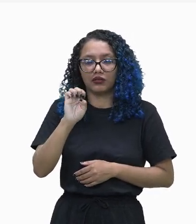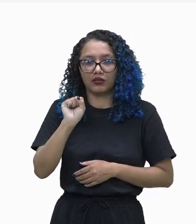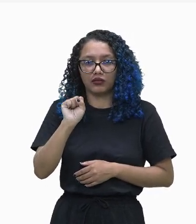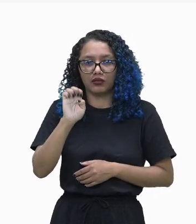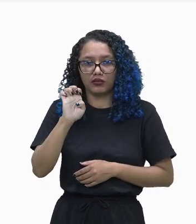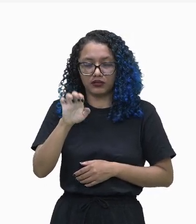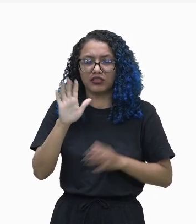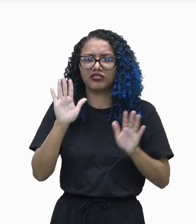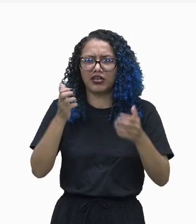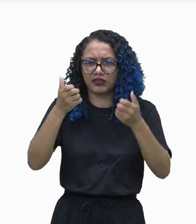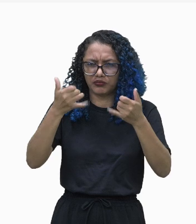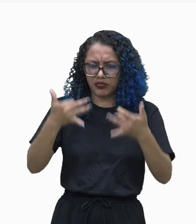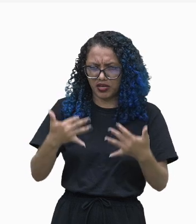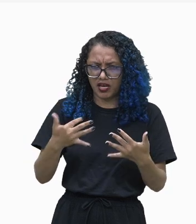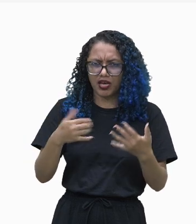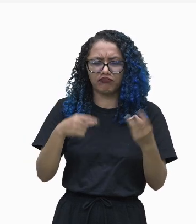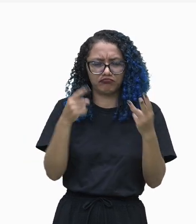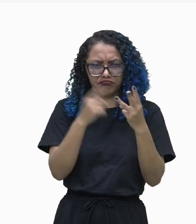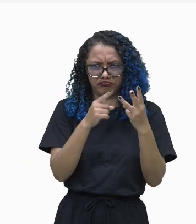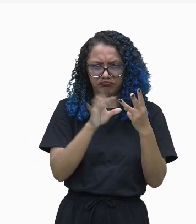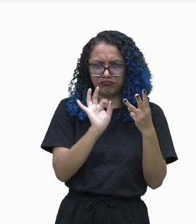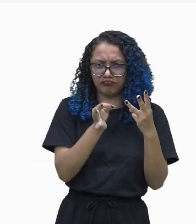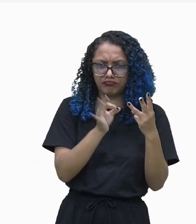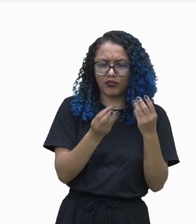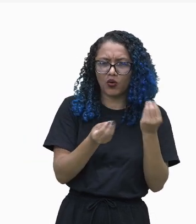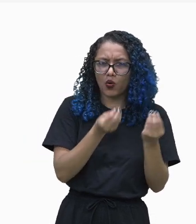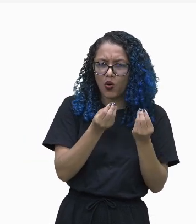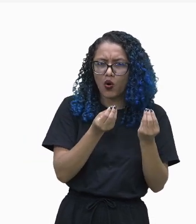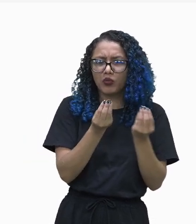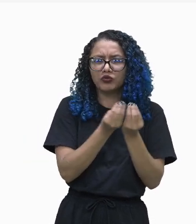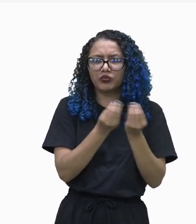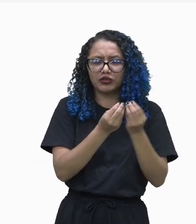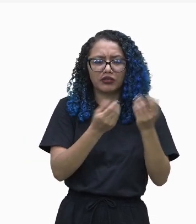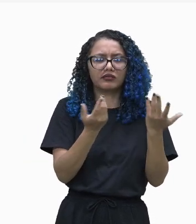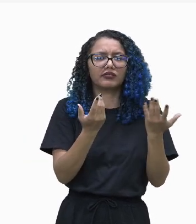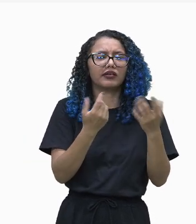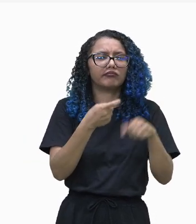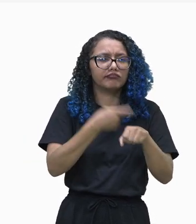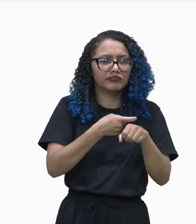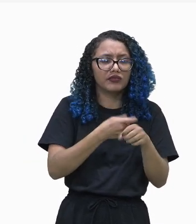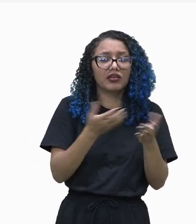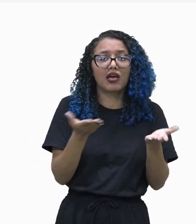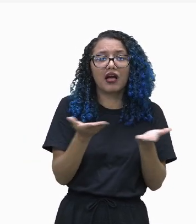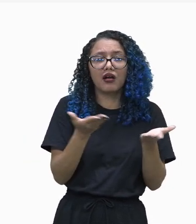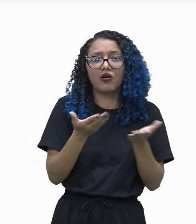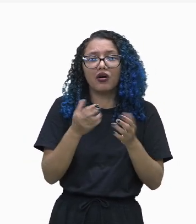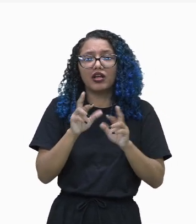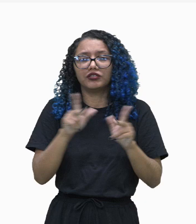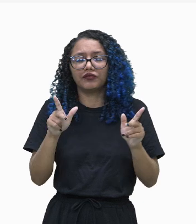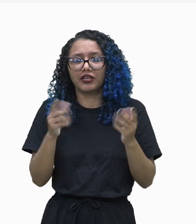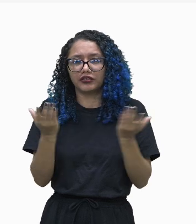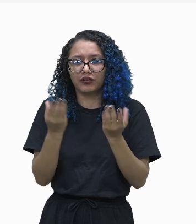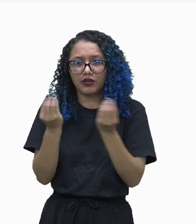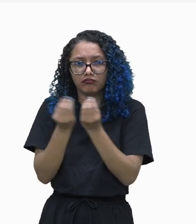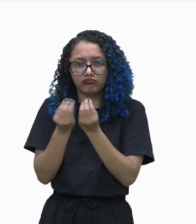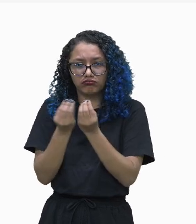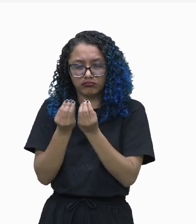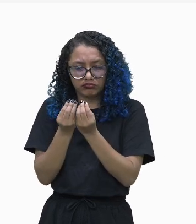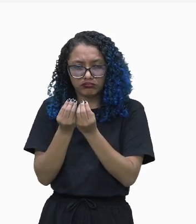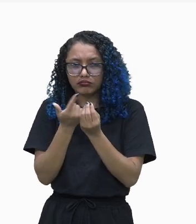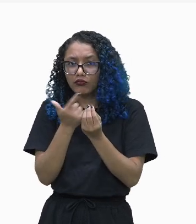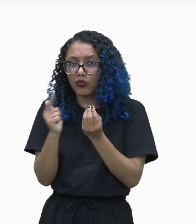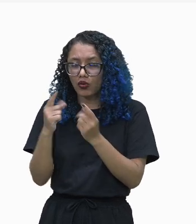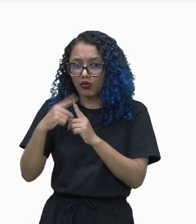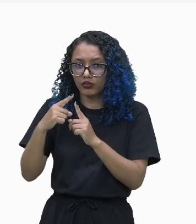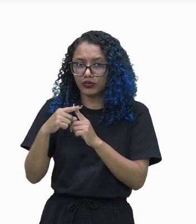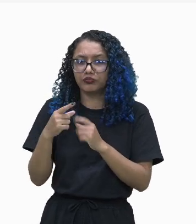sobre fagocitose, né? Partículas sólidas, e agora pinocitose, sobre substâncias. Também